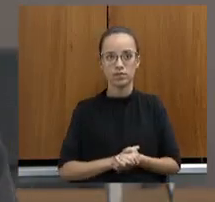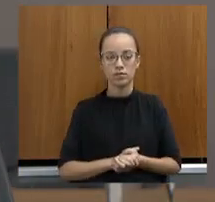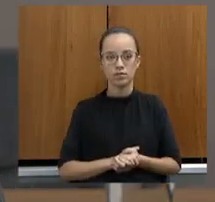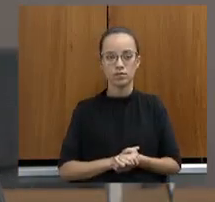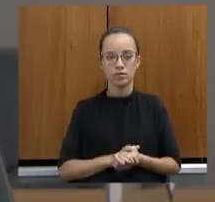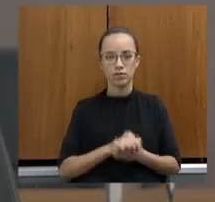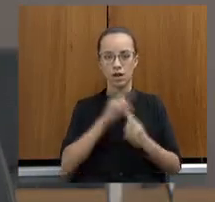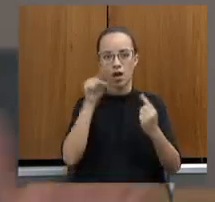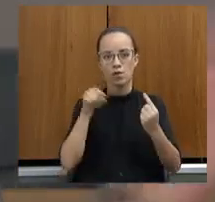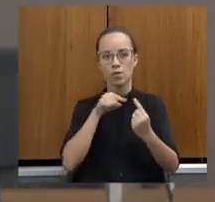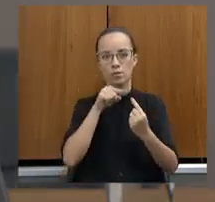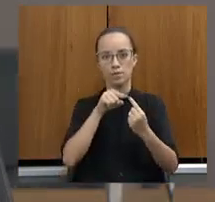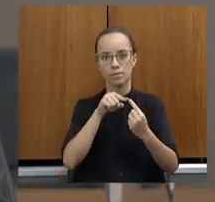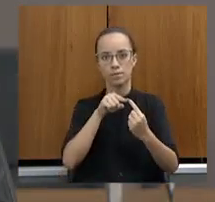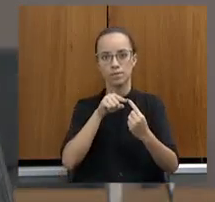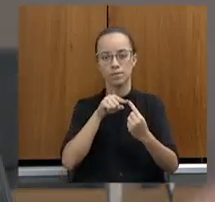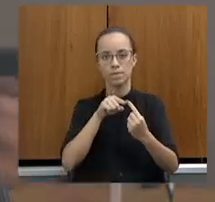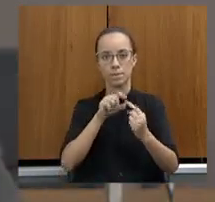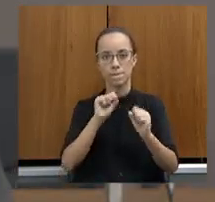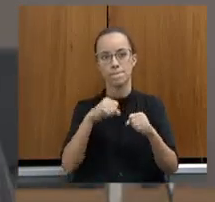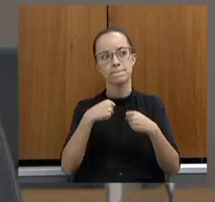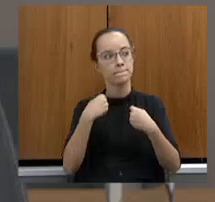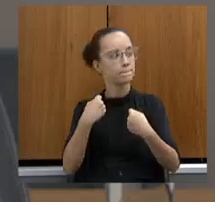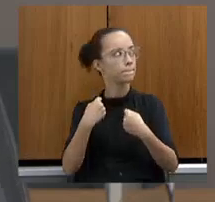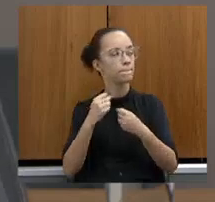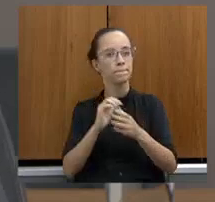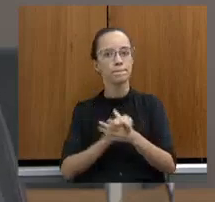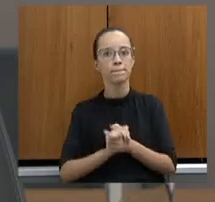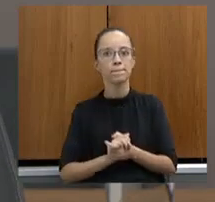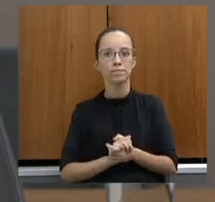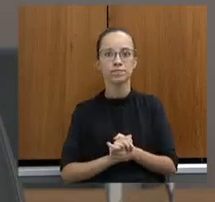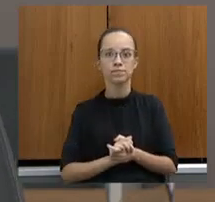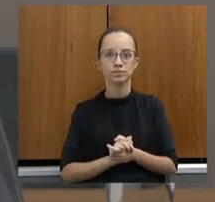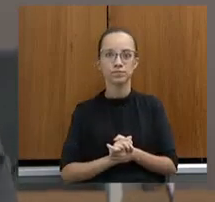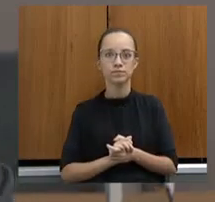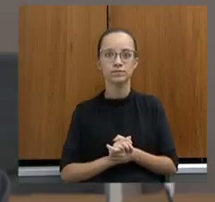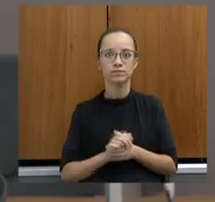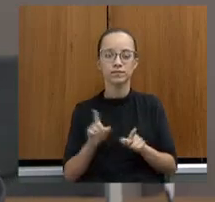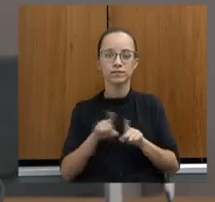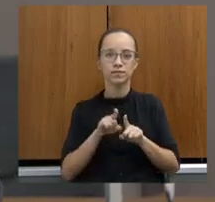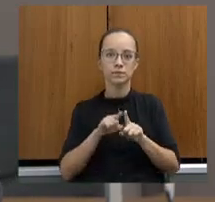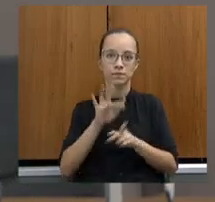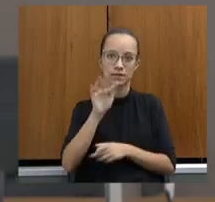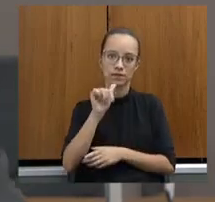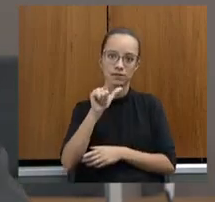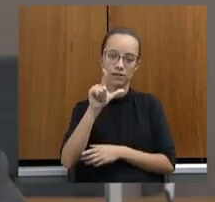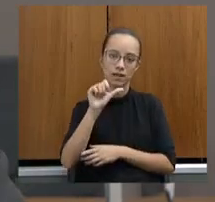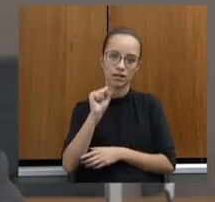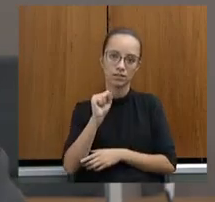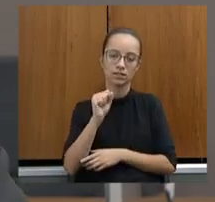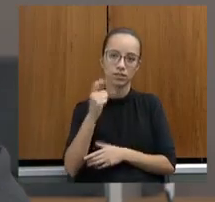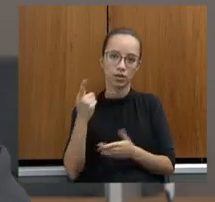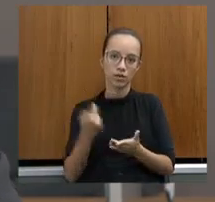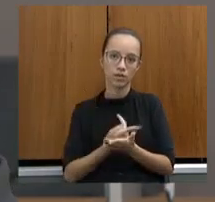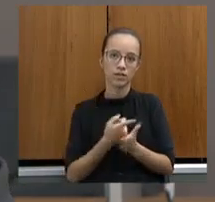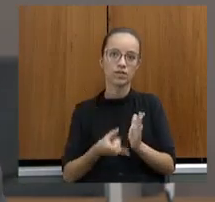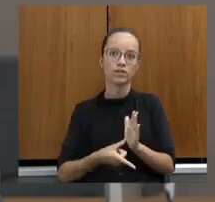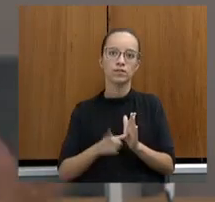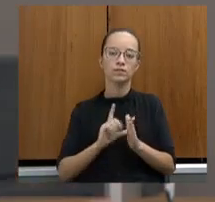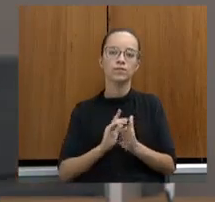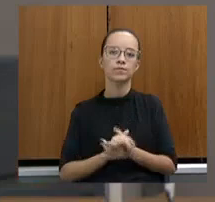ao mérito né das suas dos seus pedidos e das falas dos meus colegas que me antecederam